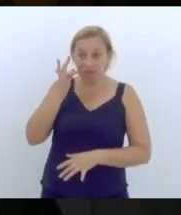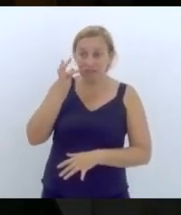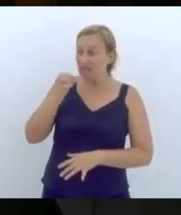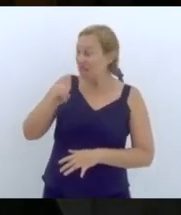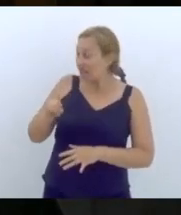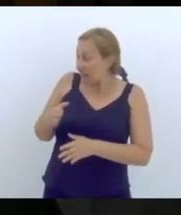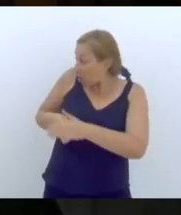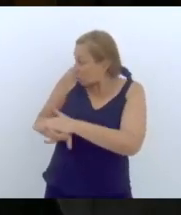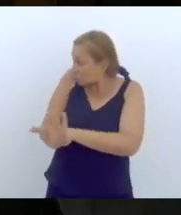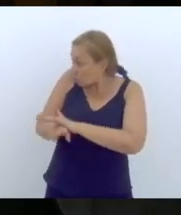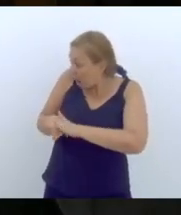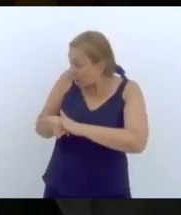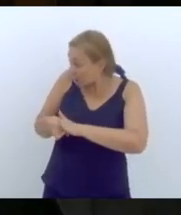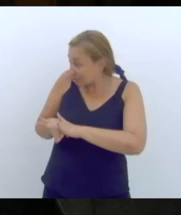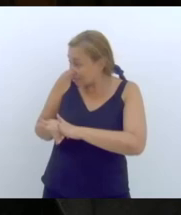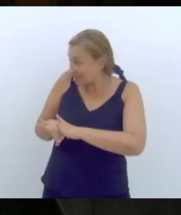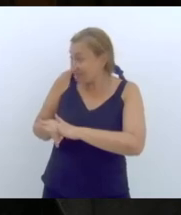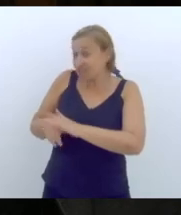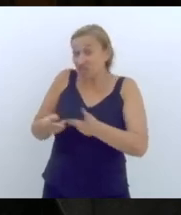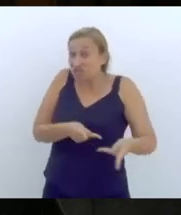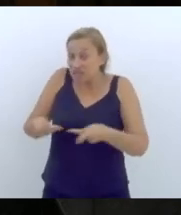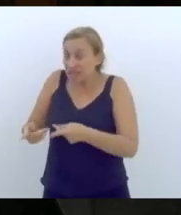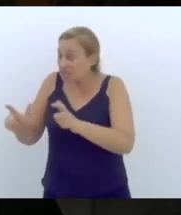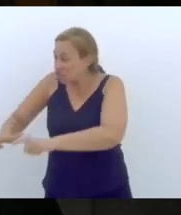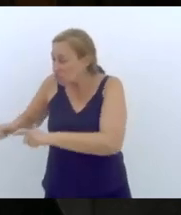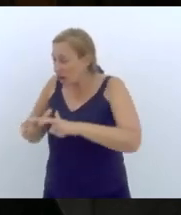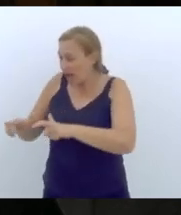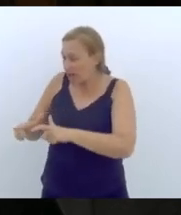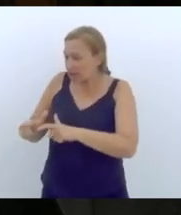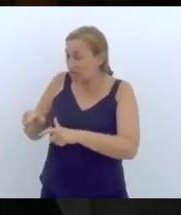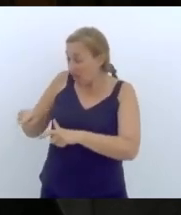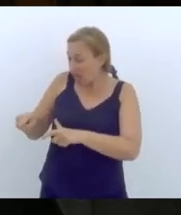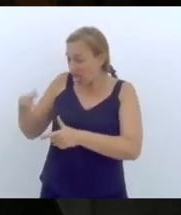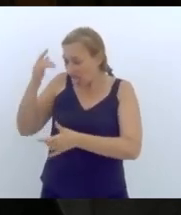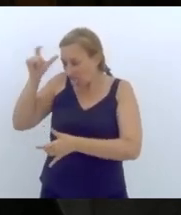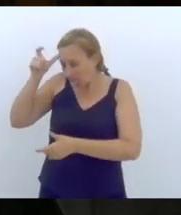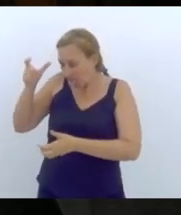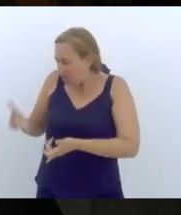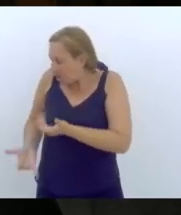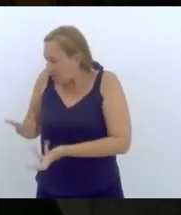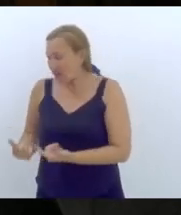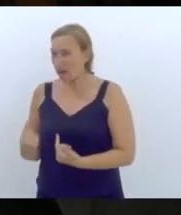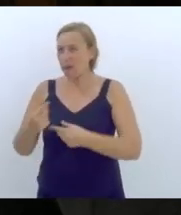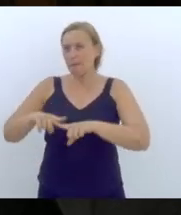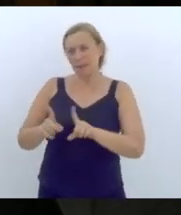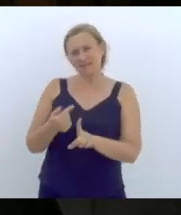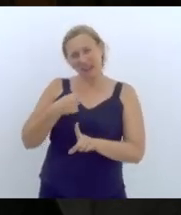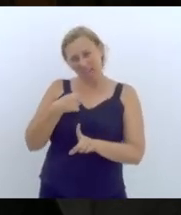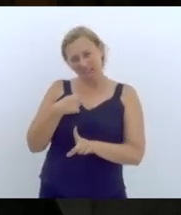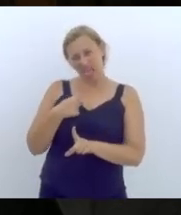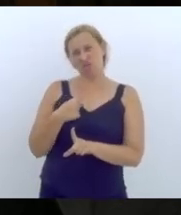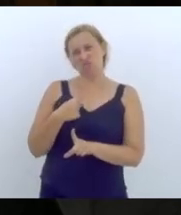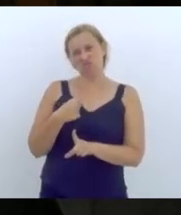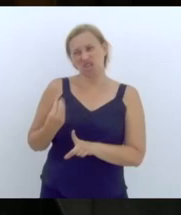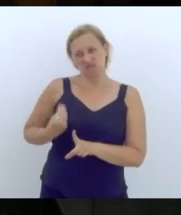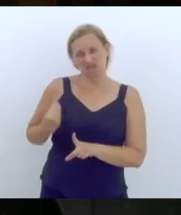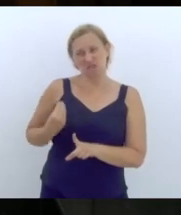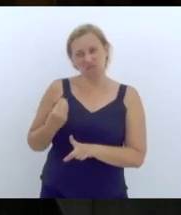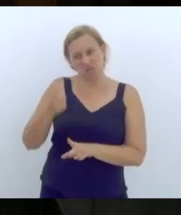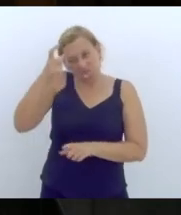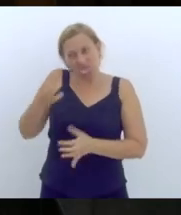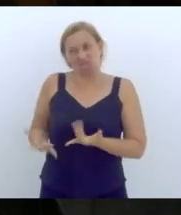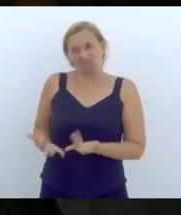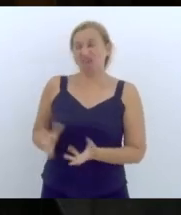frequentando, se ele vive no inferno. Mas não venha acusar que eu tenho um estabelecimento que é um inferninho. Pelo